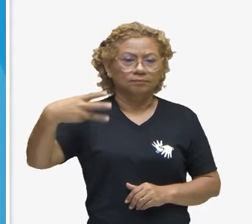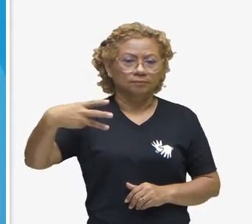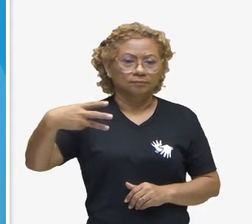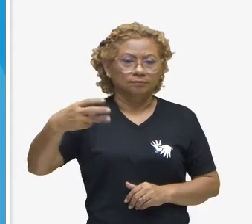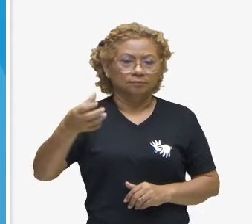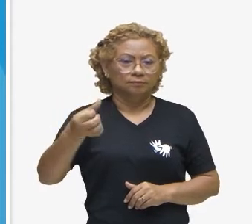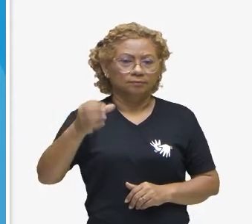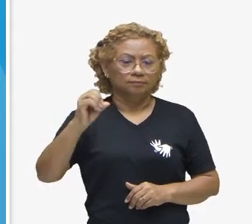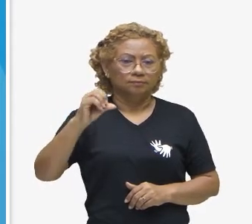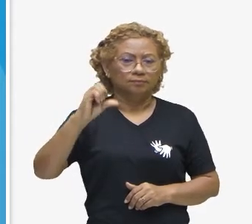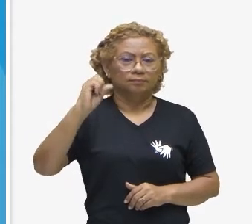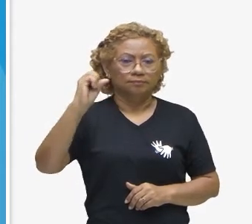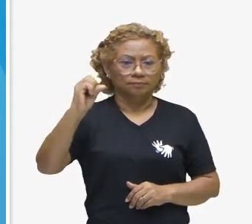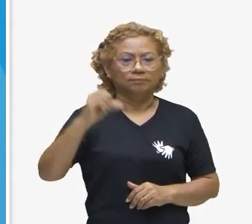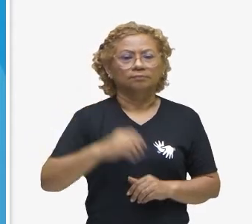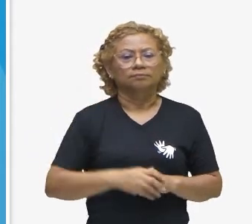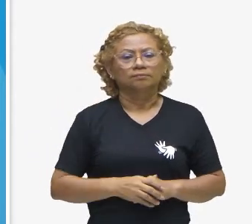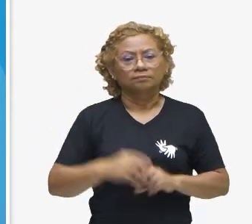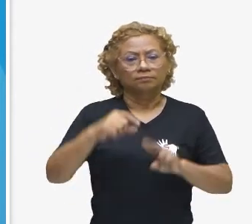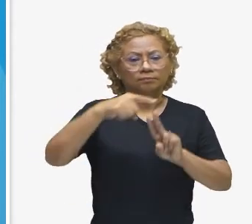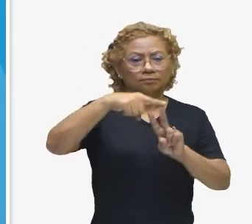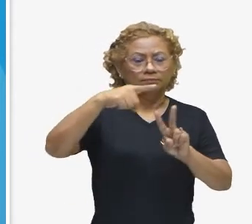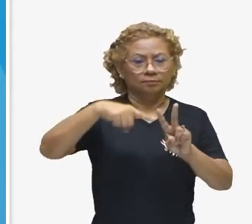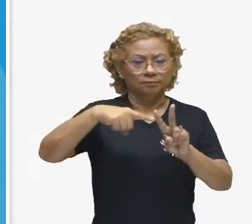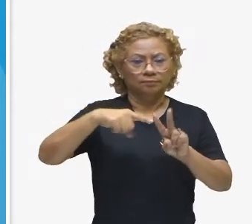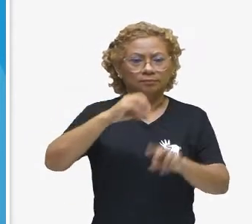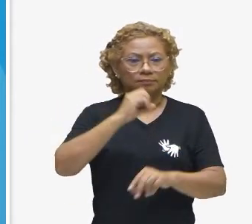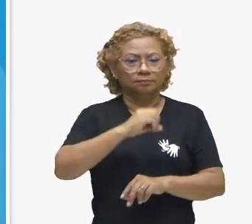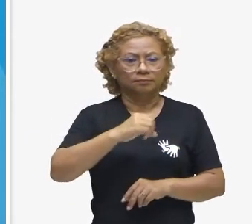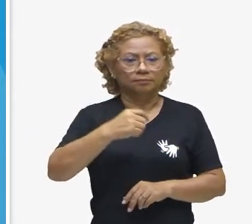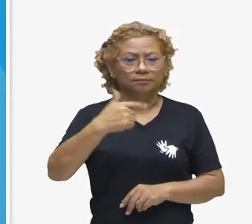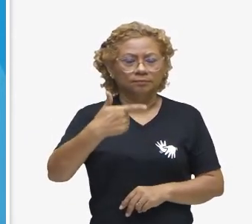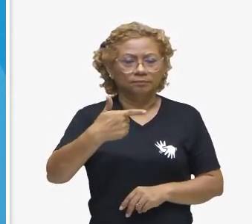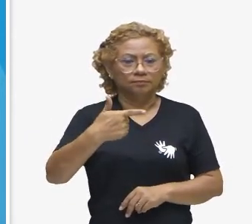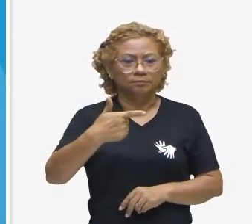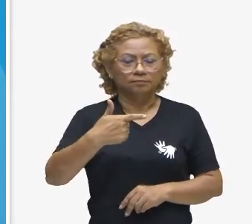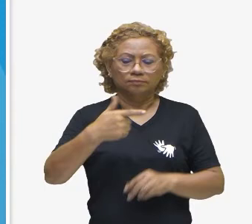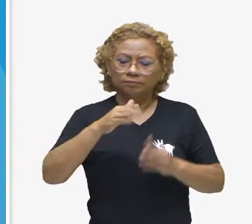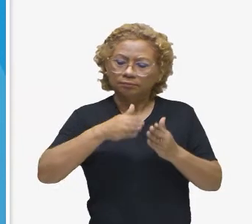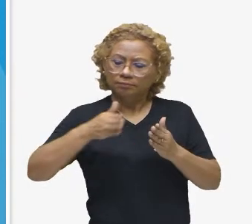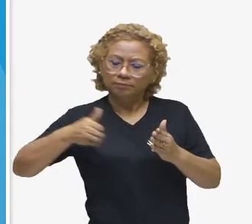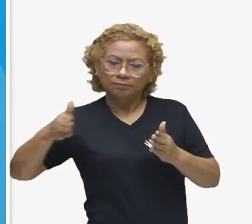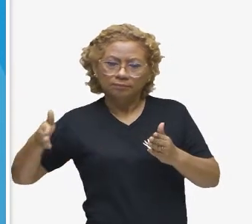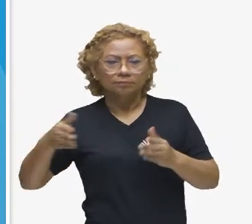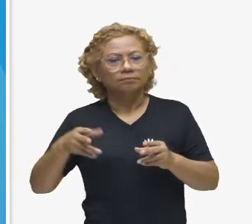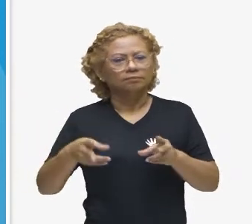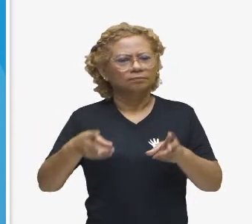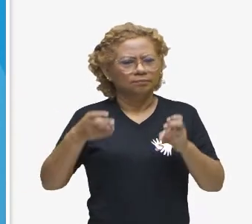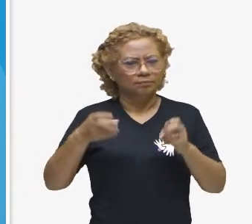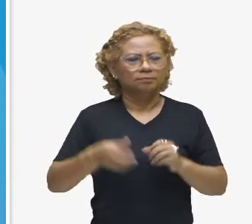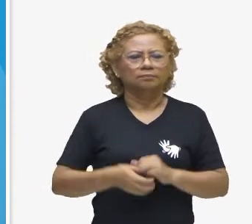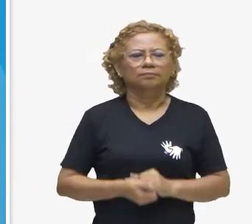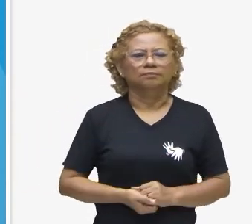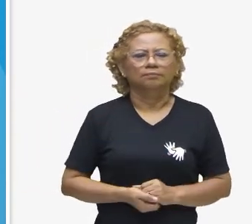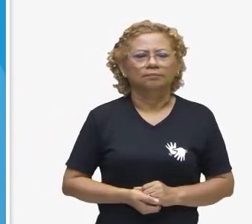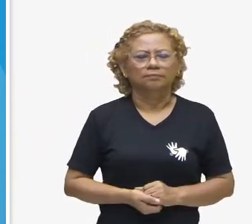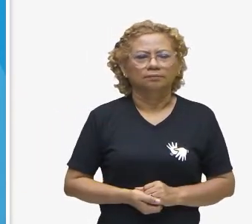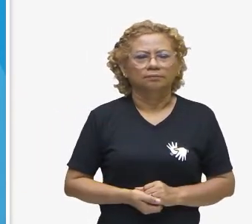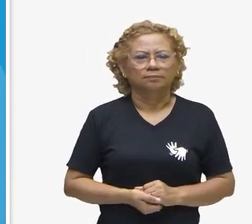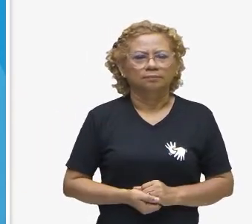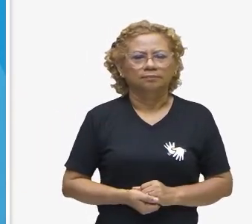e 2π. E assim a gente vai construir aqui o gráfico da função cosseno.